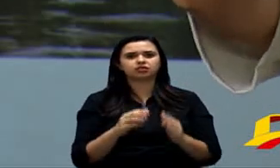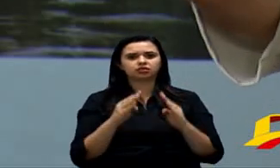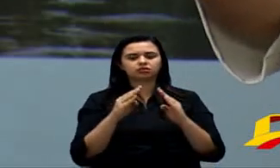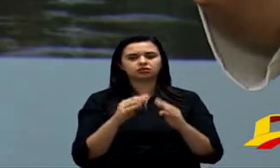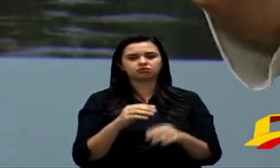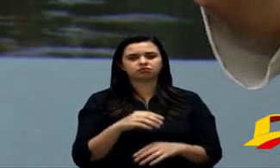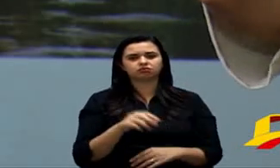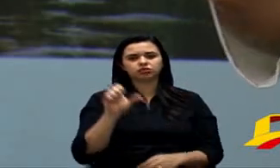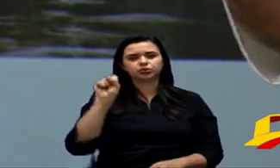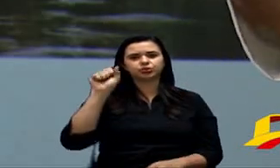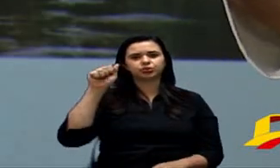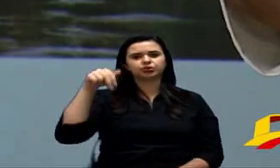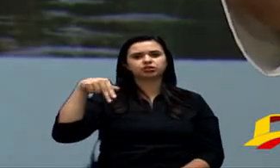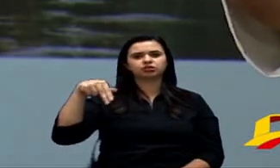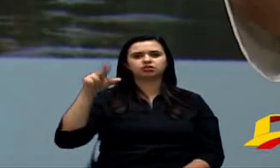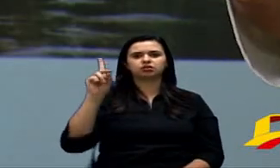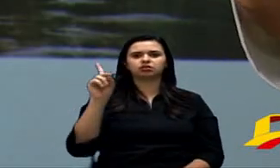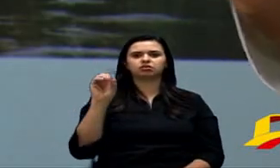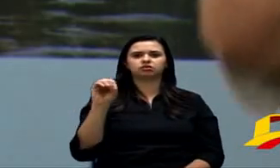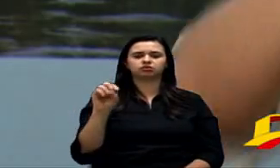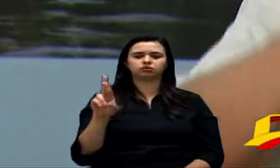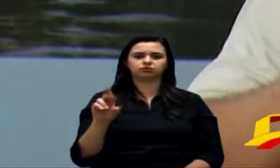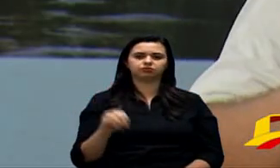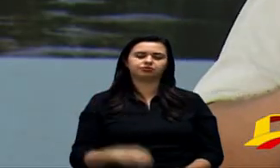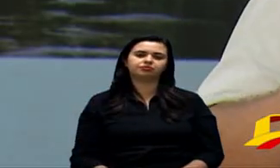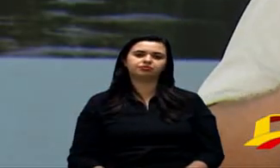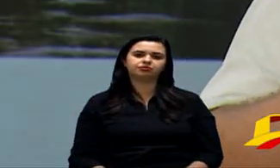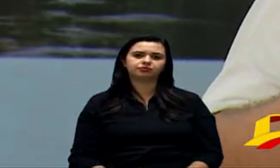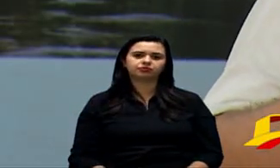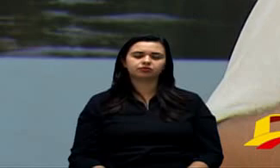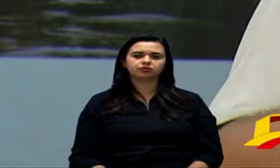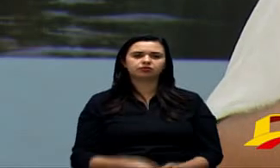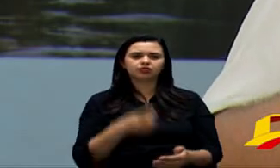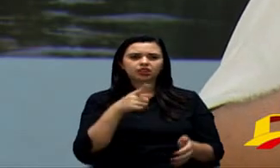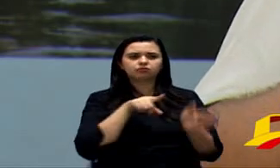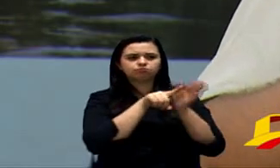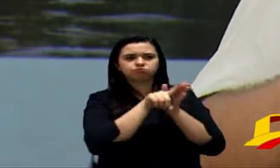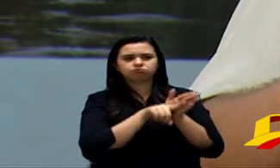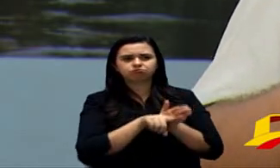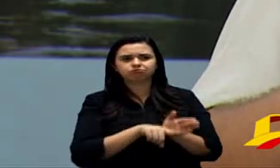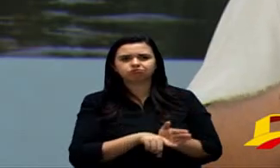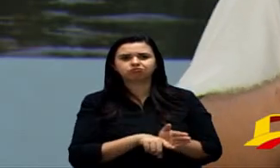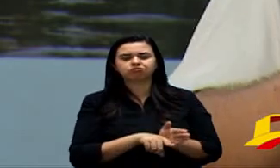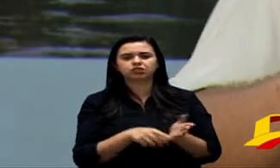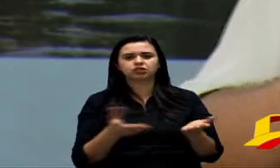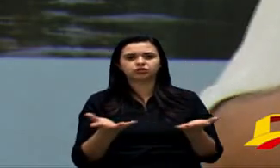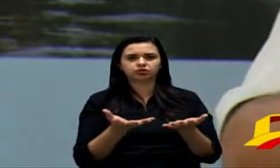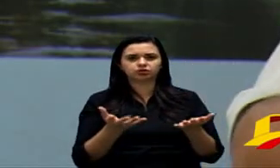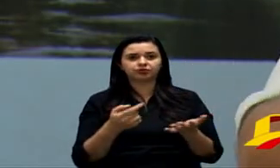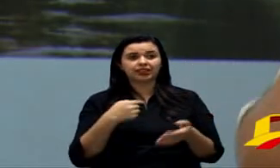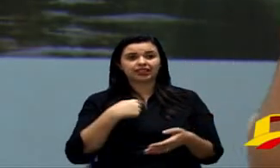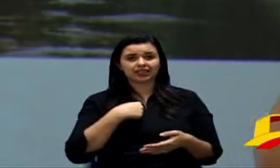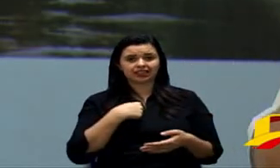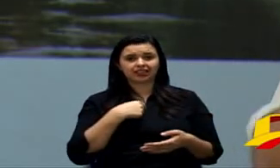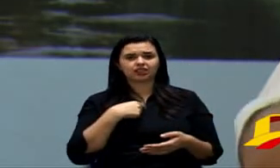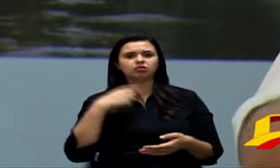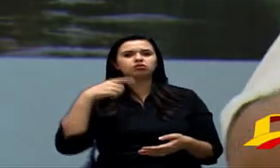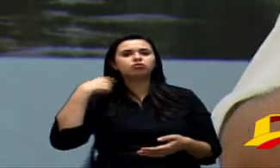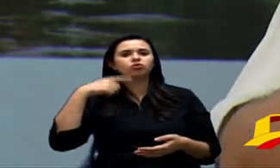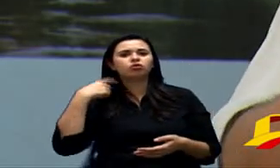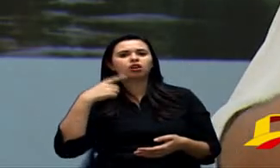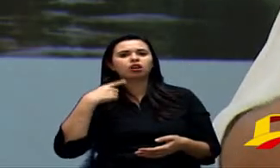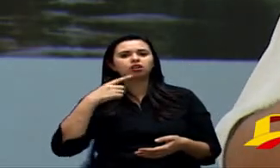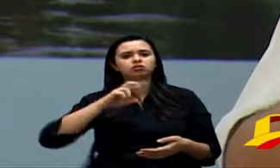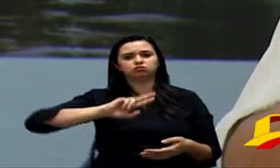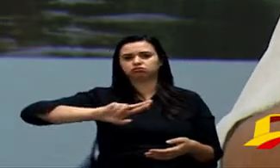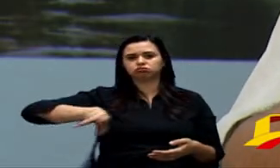Pessoal, analisando o processo hoje à noite, à tarde, apesar de eu não ser advogado,